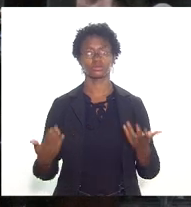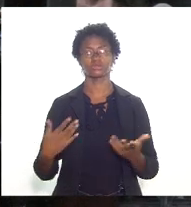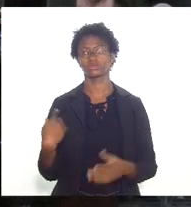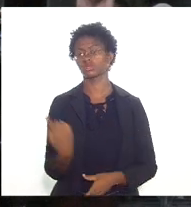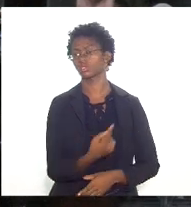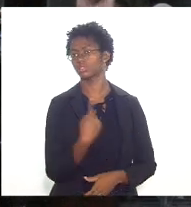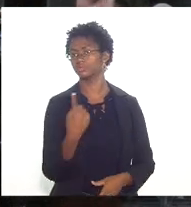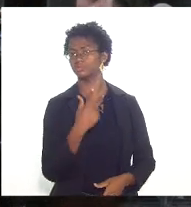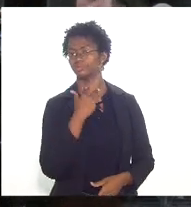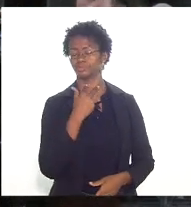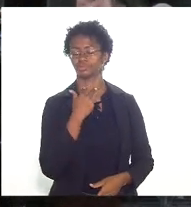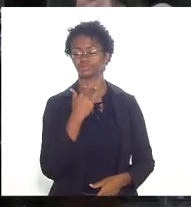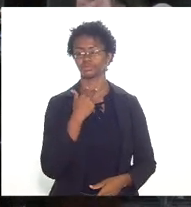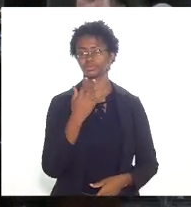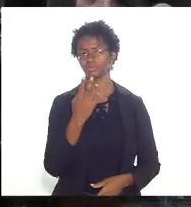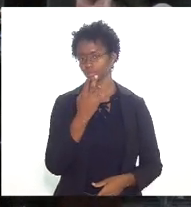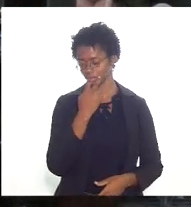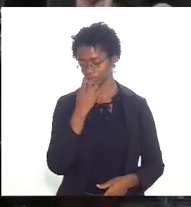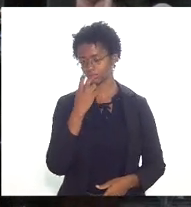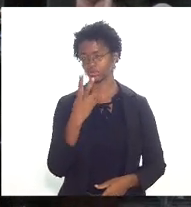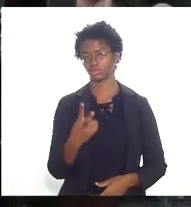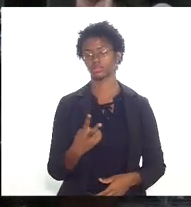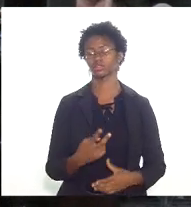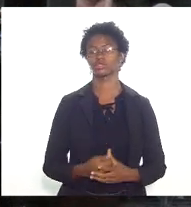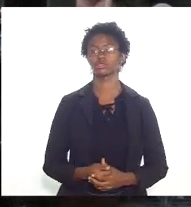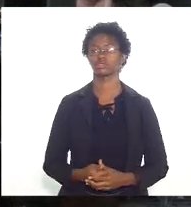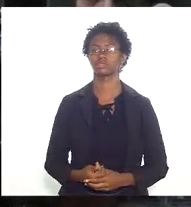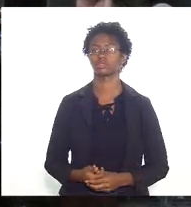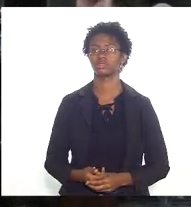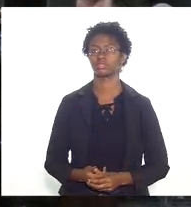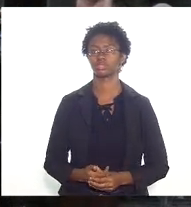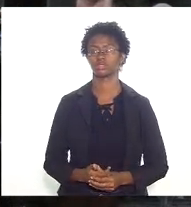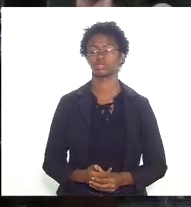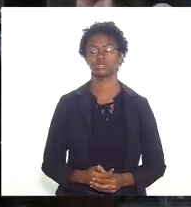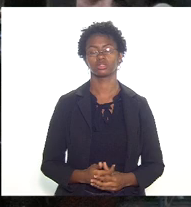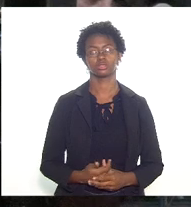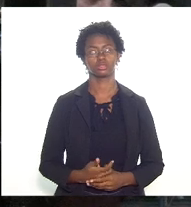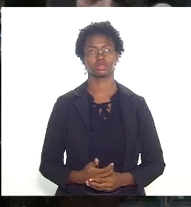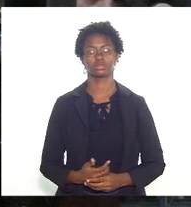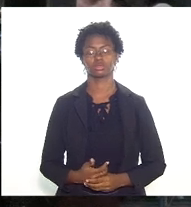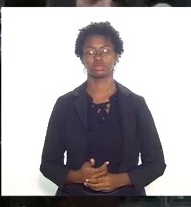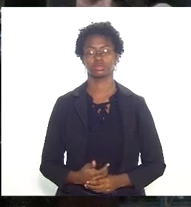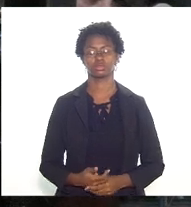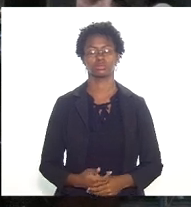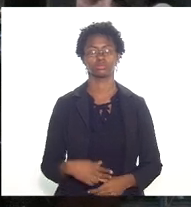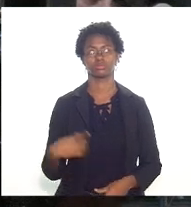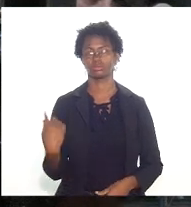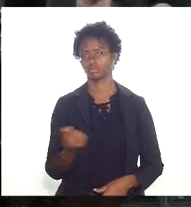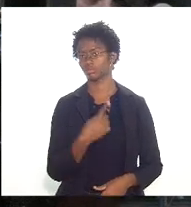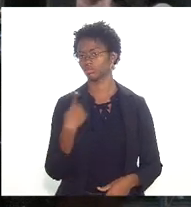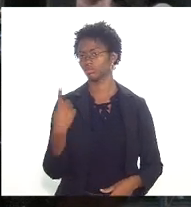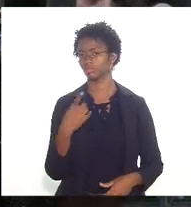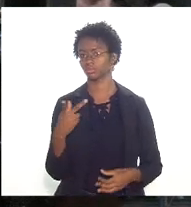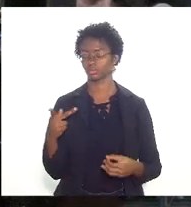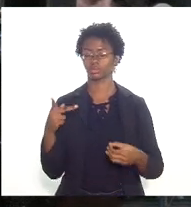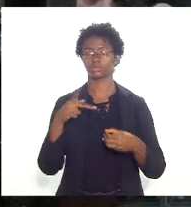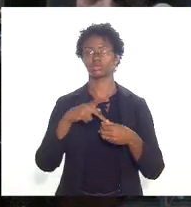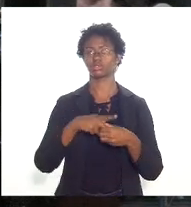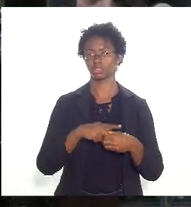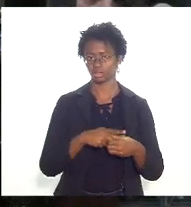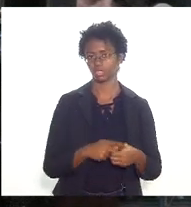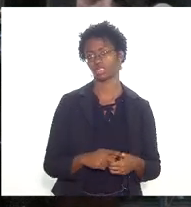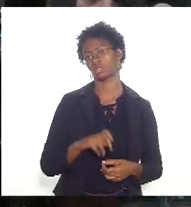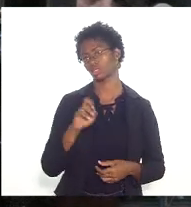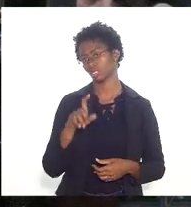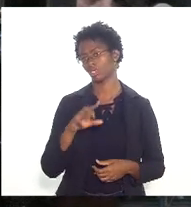não pode ver é o nosso maior patrimônio Deputado Eurico a nossa Petrobras que